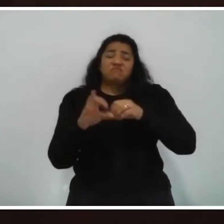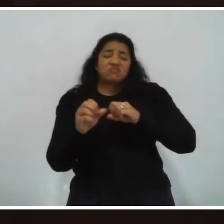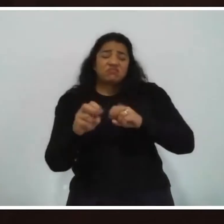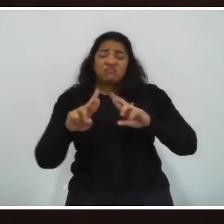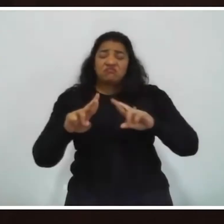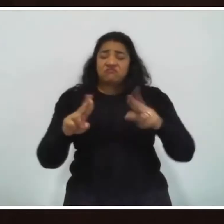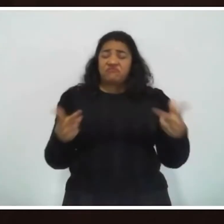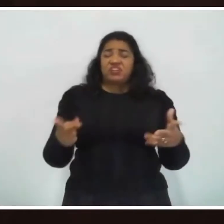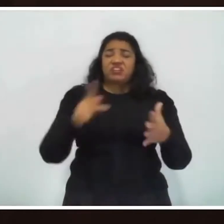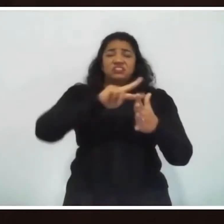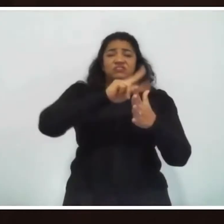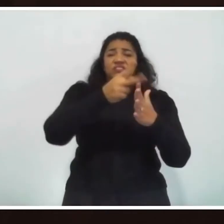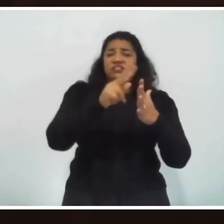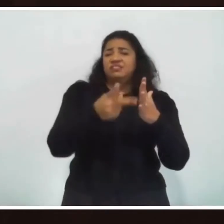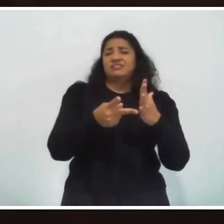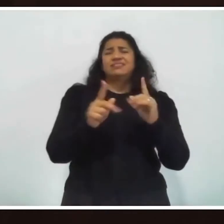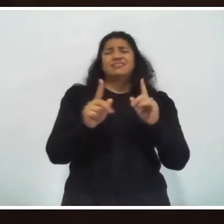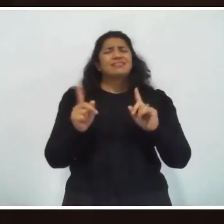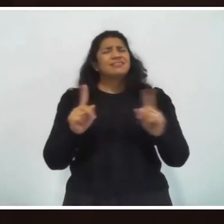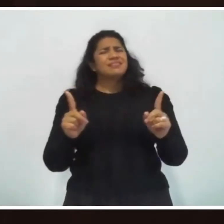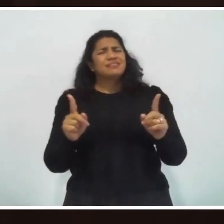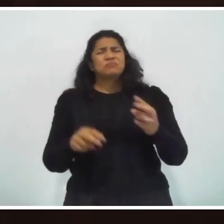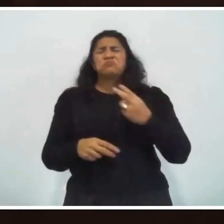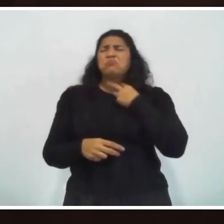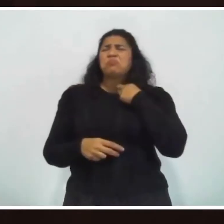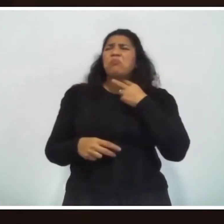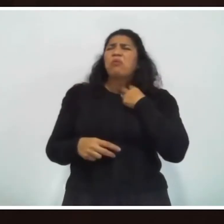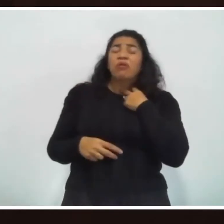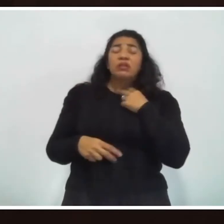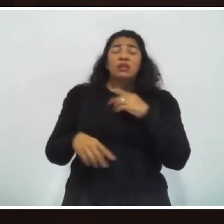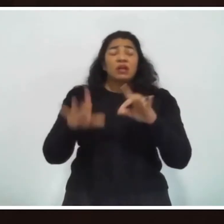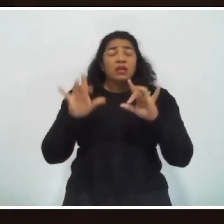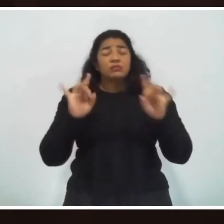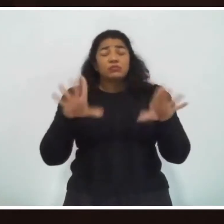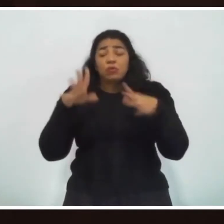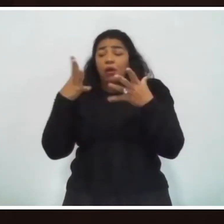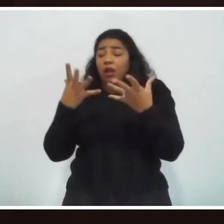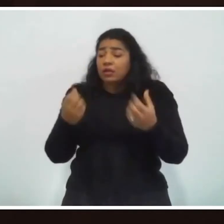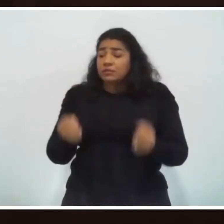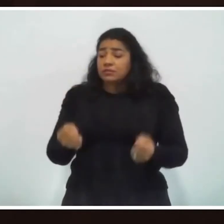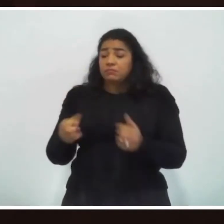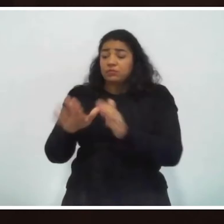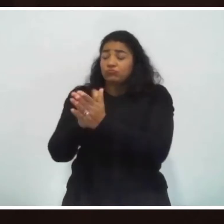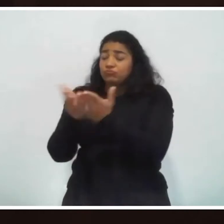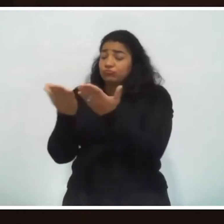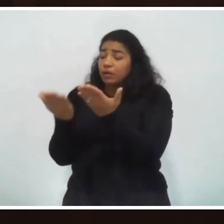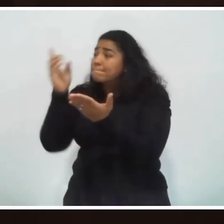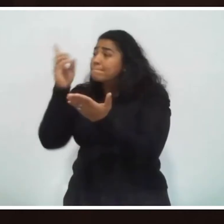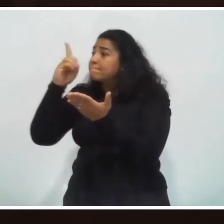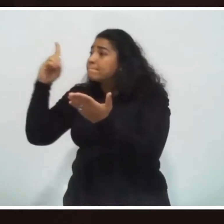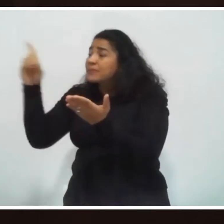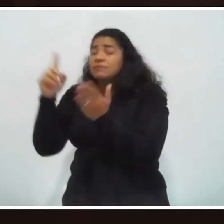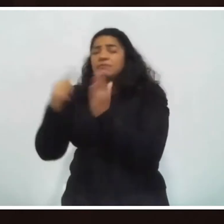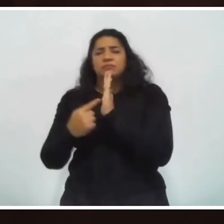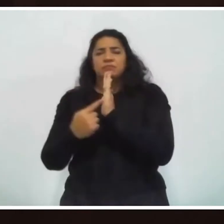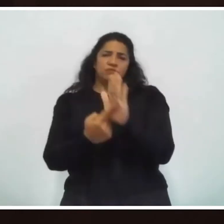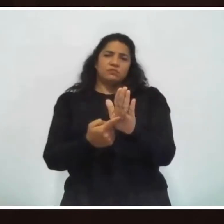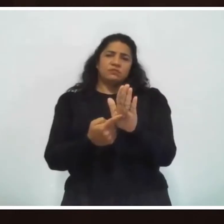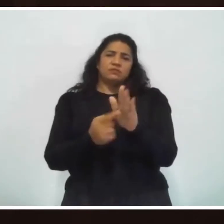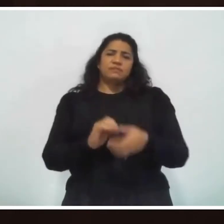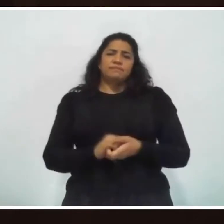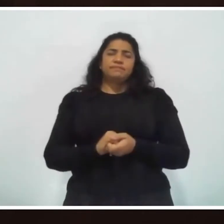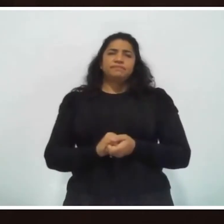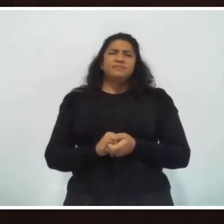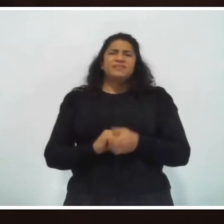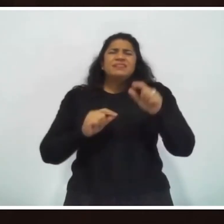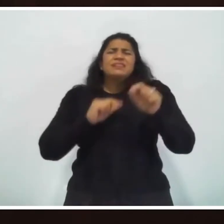voltou ou não voltou no Espírito? Você tem Cristo no seu coração ou não tem? Quem habita em você? É só